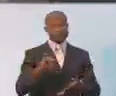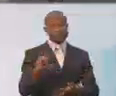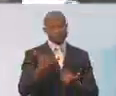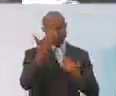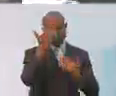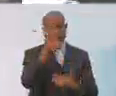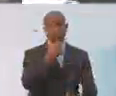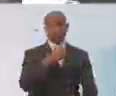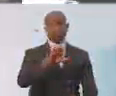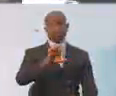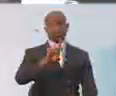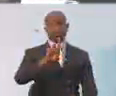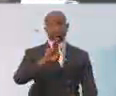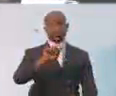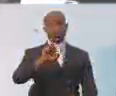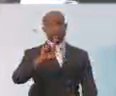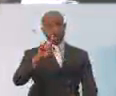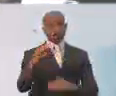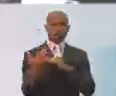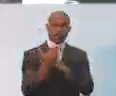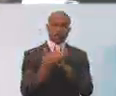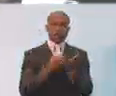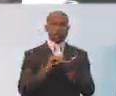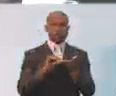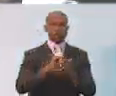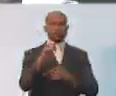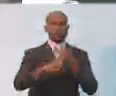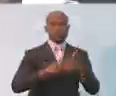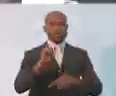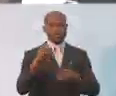agradecer o Eduardo pela colaboração na Secretaria do Trabalho, porque